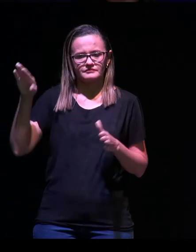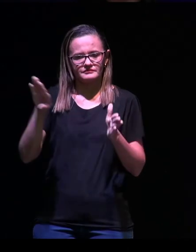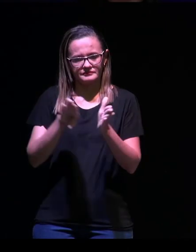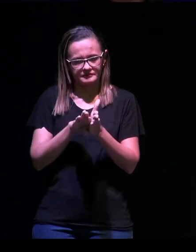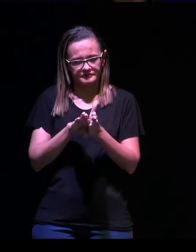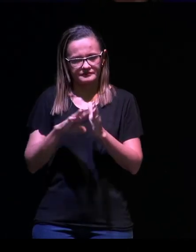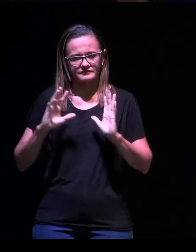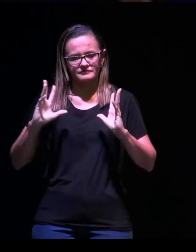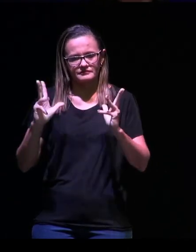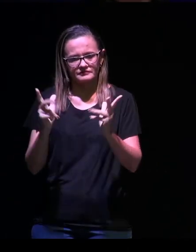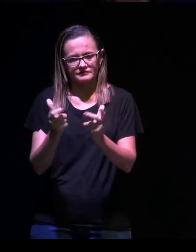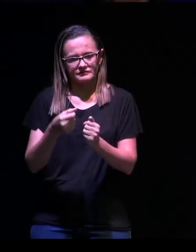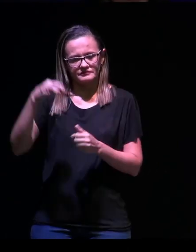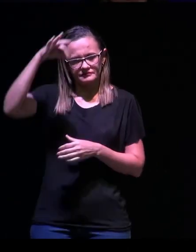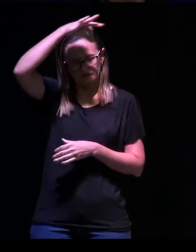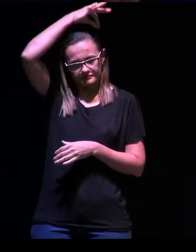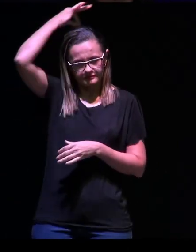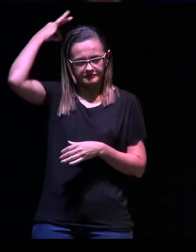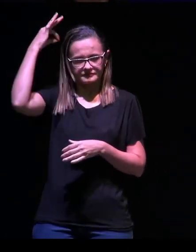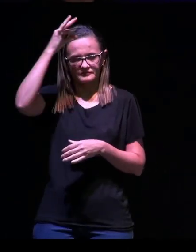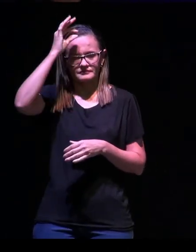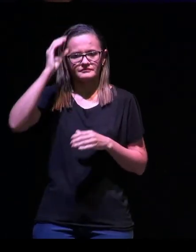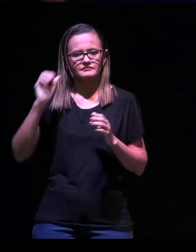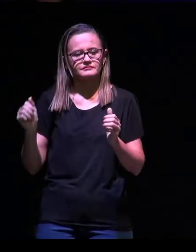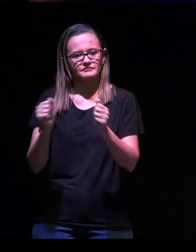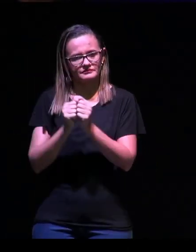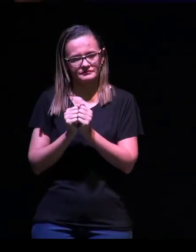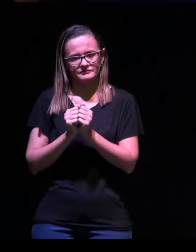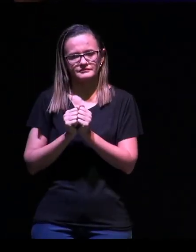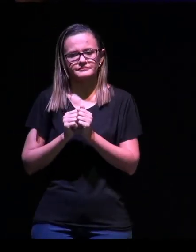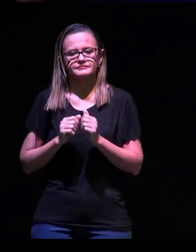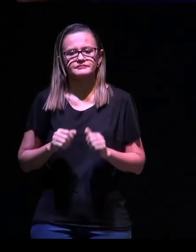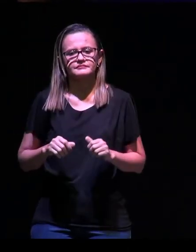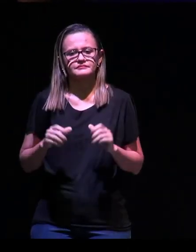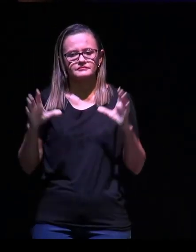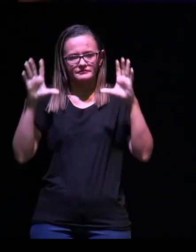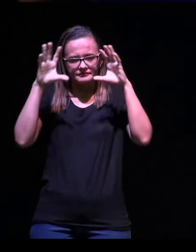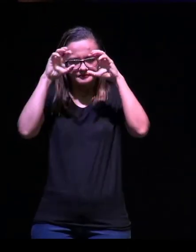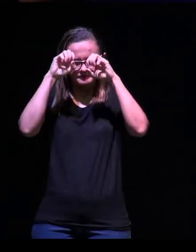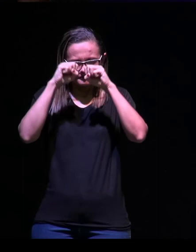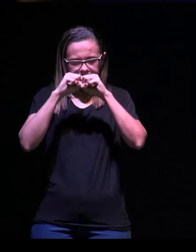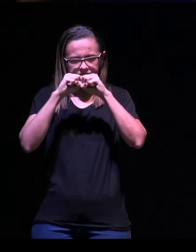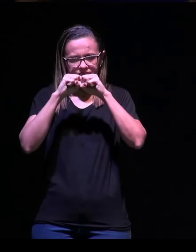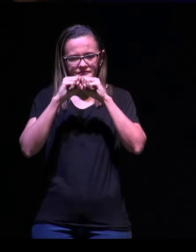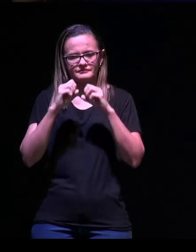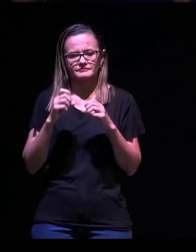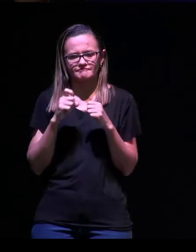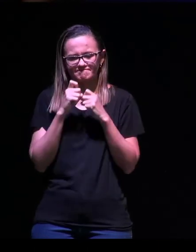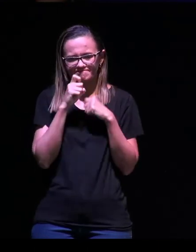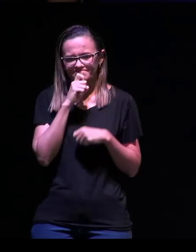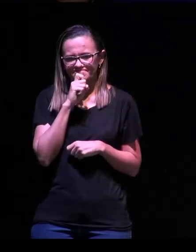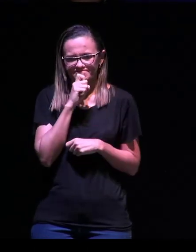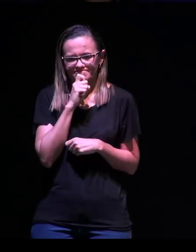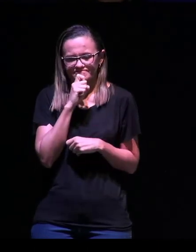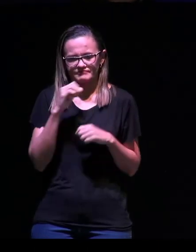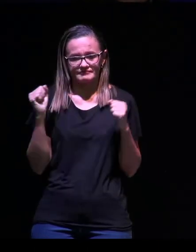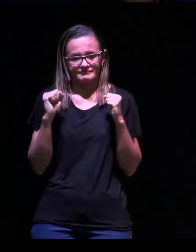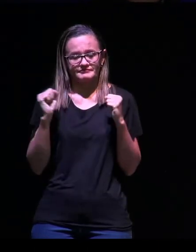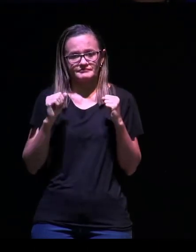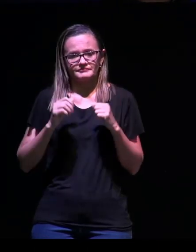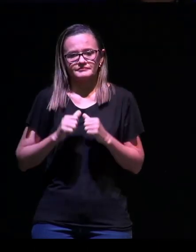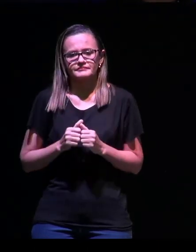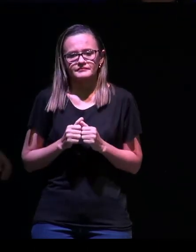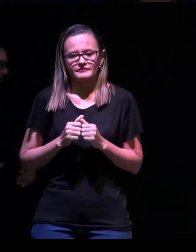com ele. Naquele dia não haverá luz, mas frio e gelo, mas será um dia singular,